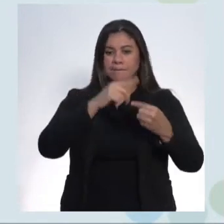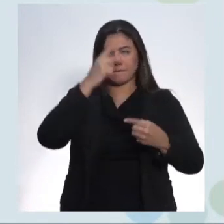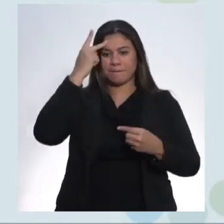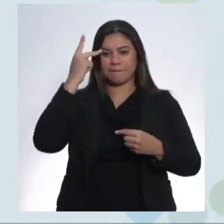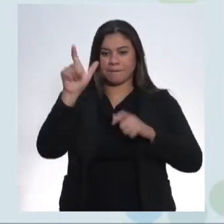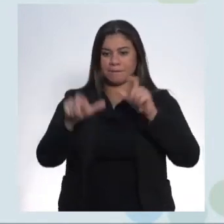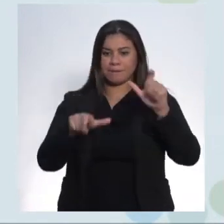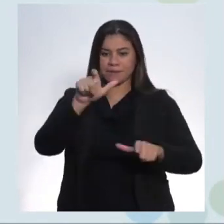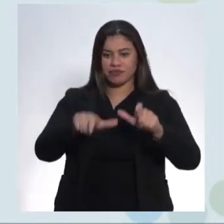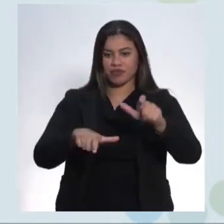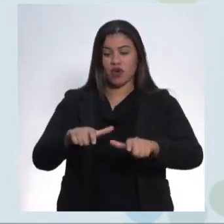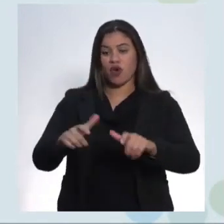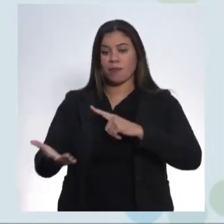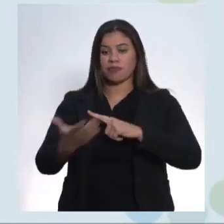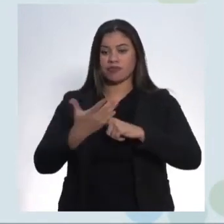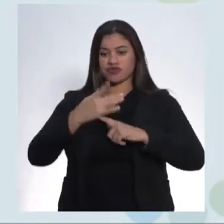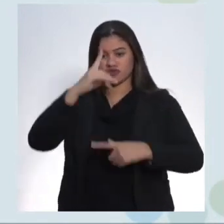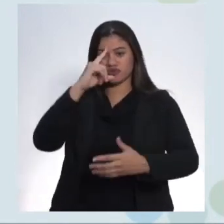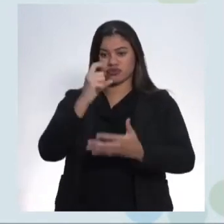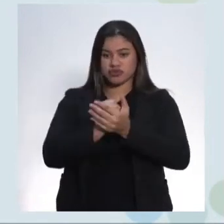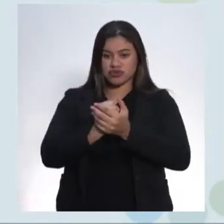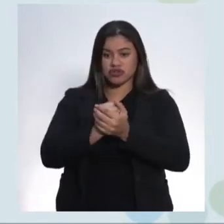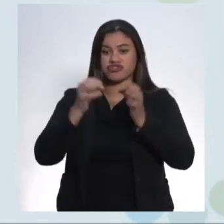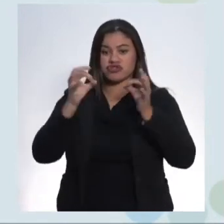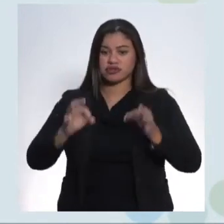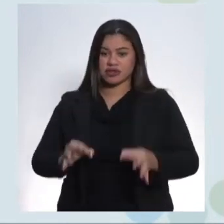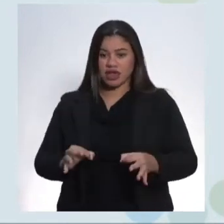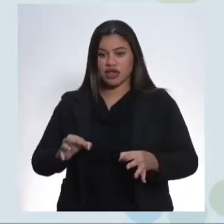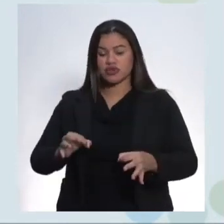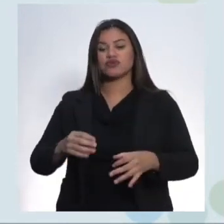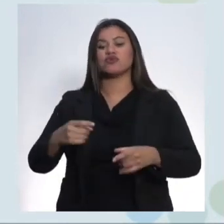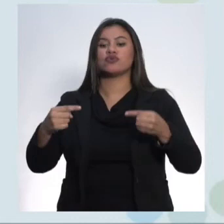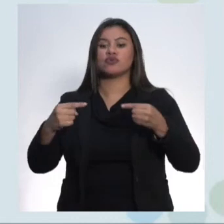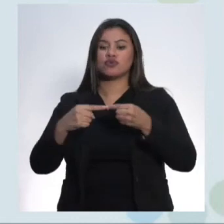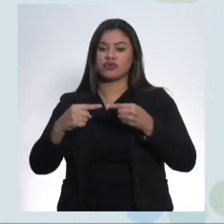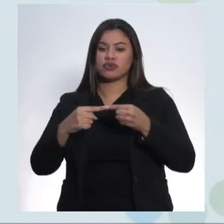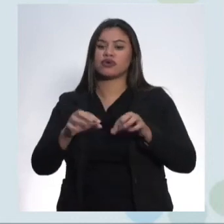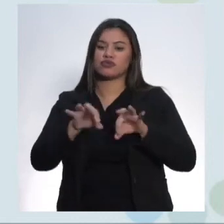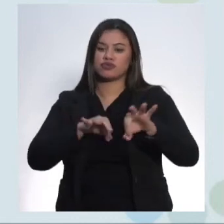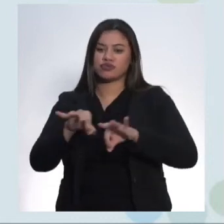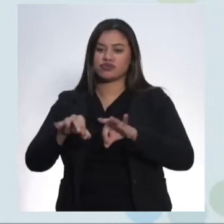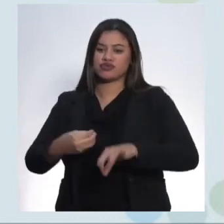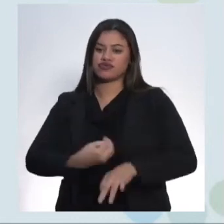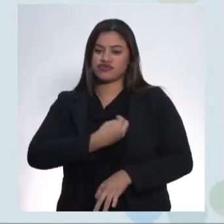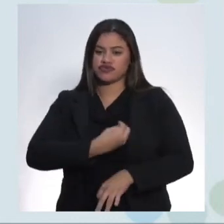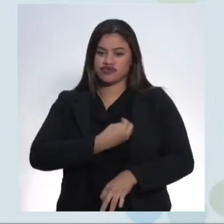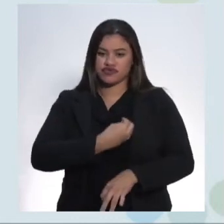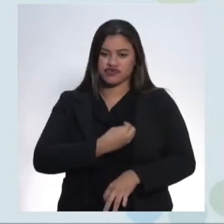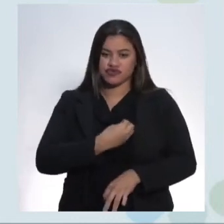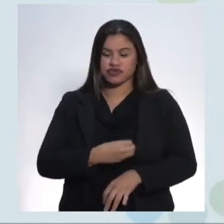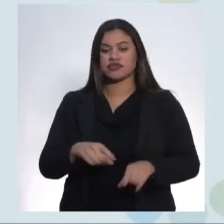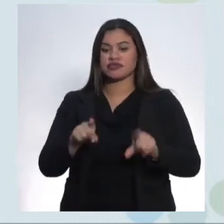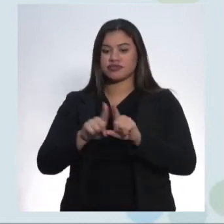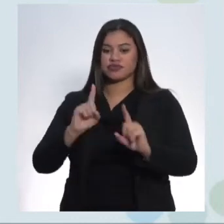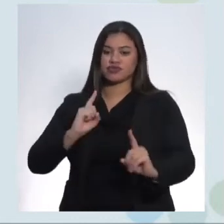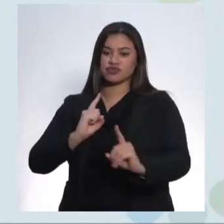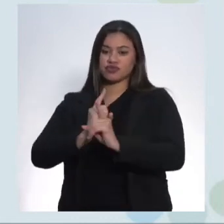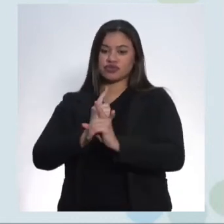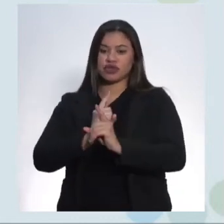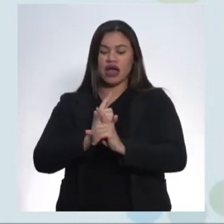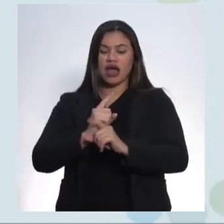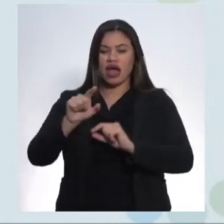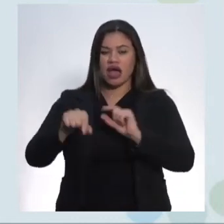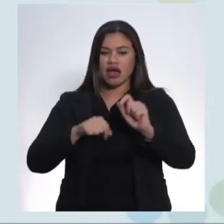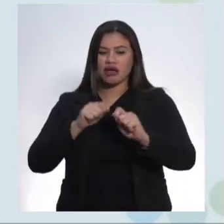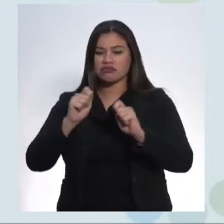de decisão consciente para o seu projeto de vida. Identificar significados para as escolhas e para as ações que realiza no